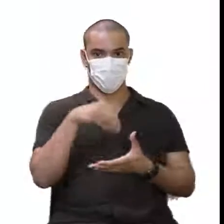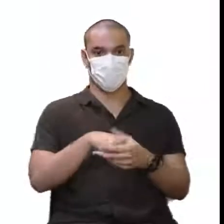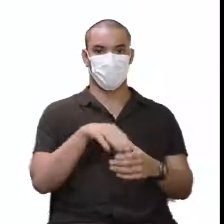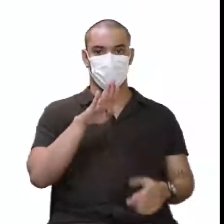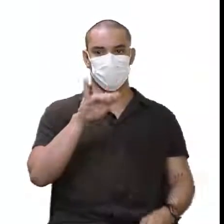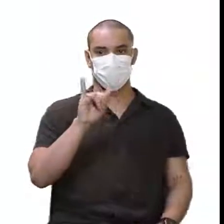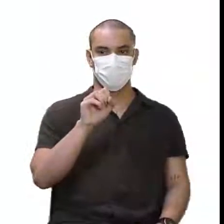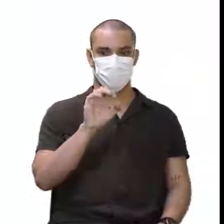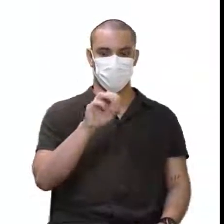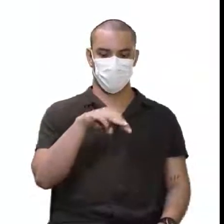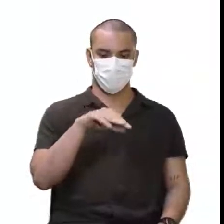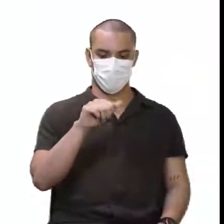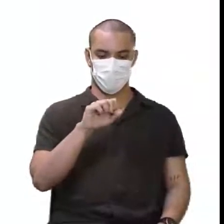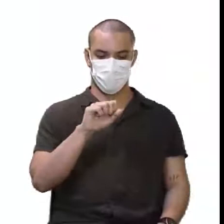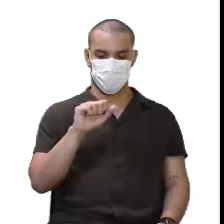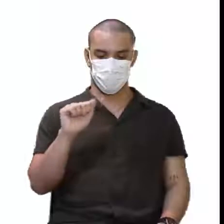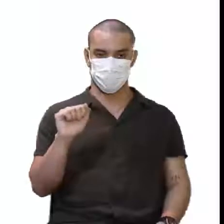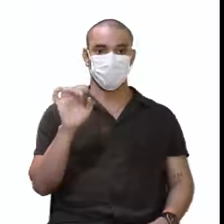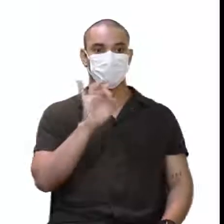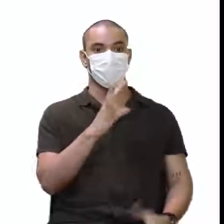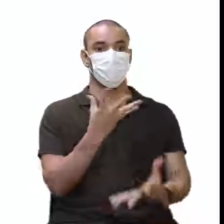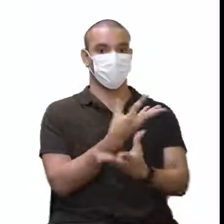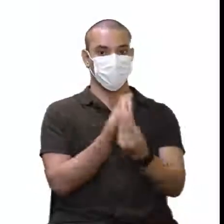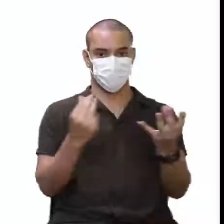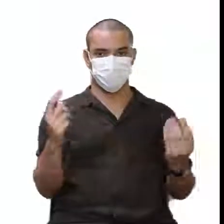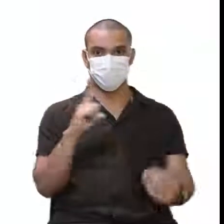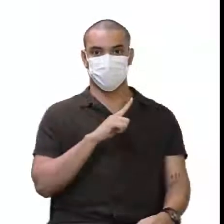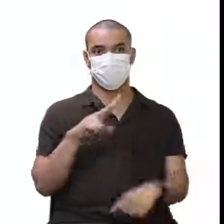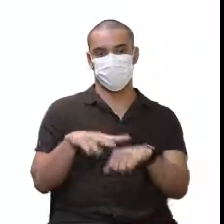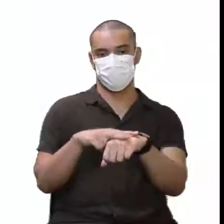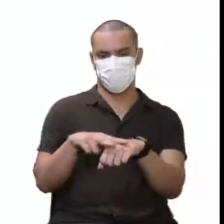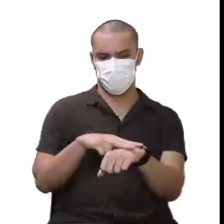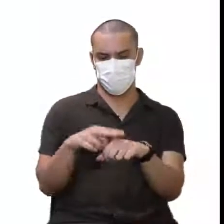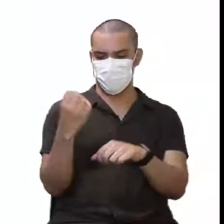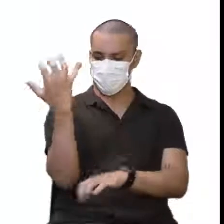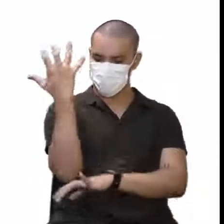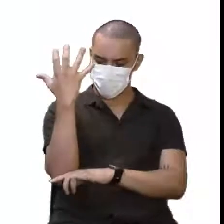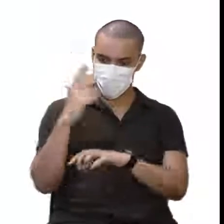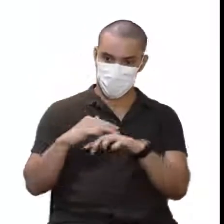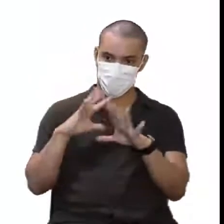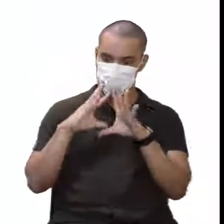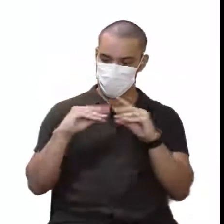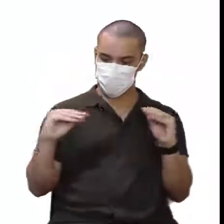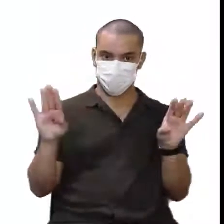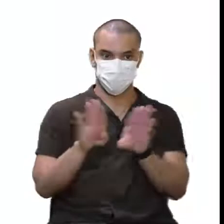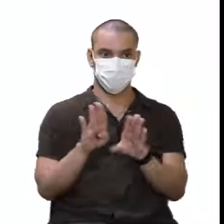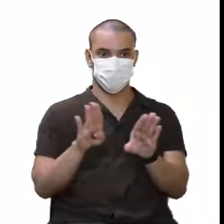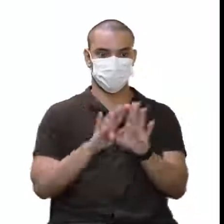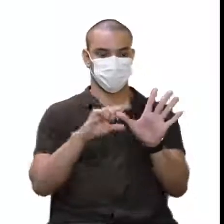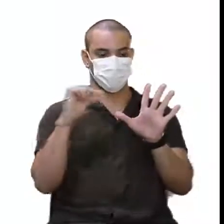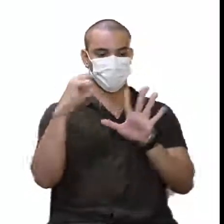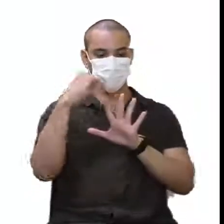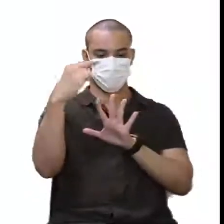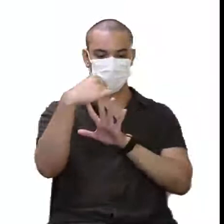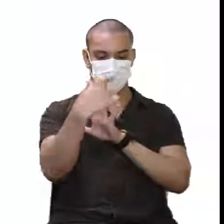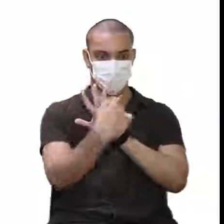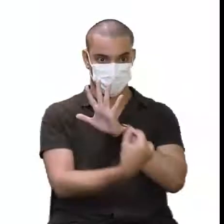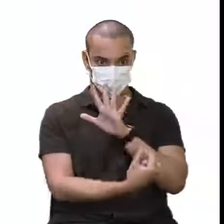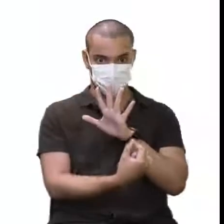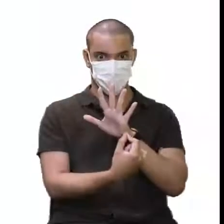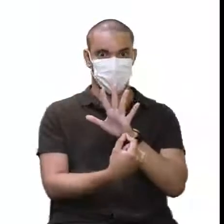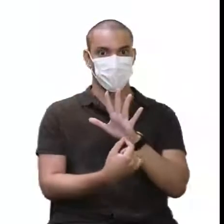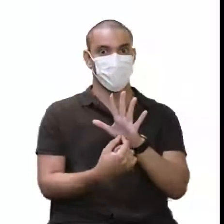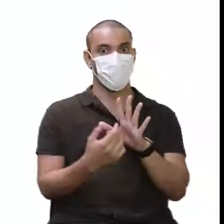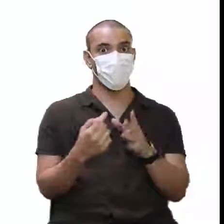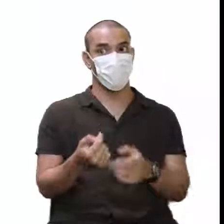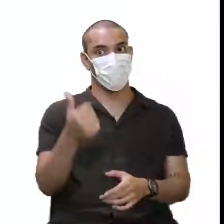tá? Muitas delas têm caules verdes e macios e flores com 5 pétalas. Muitas delas, não